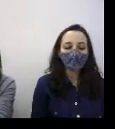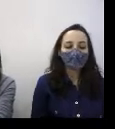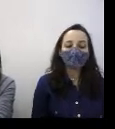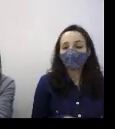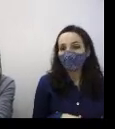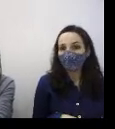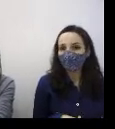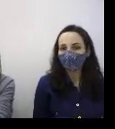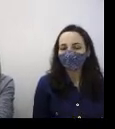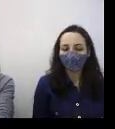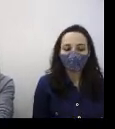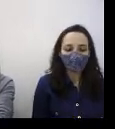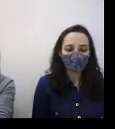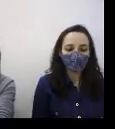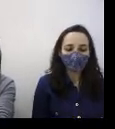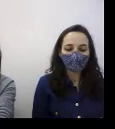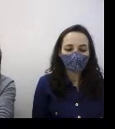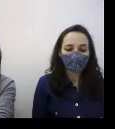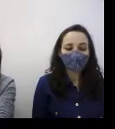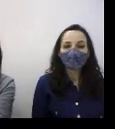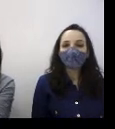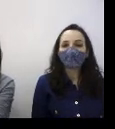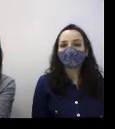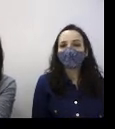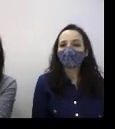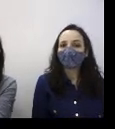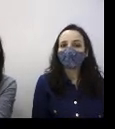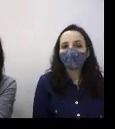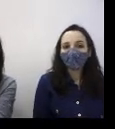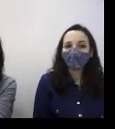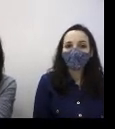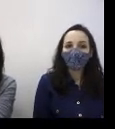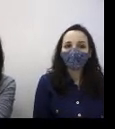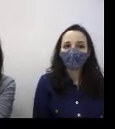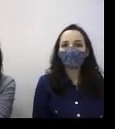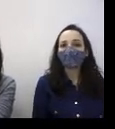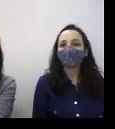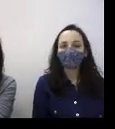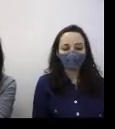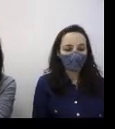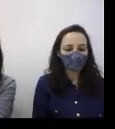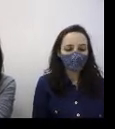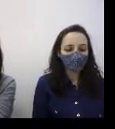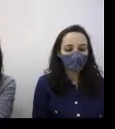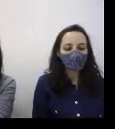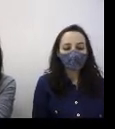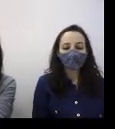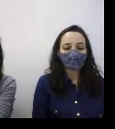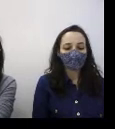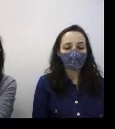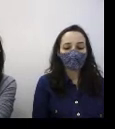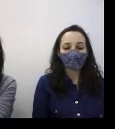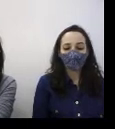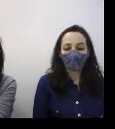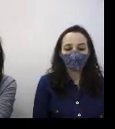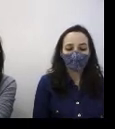né? E tem mais, né? Tem mais alguns aqui. Sentimento de perda do amor por parte de todos,